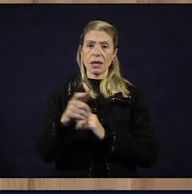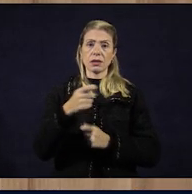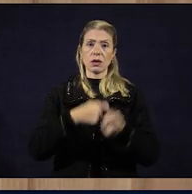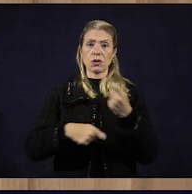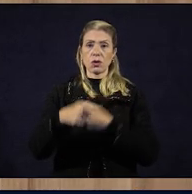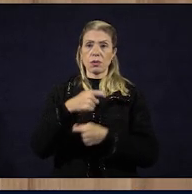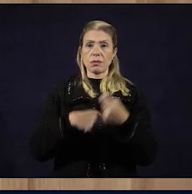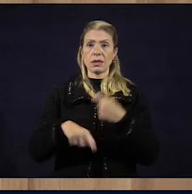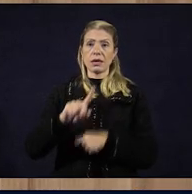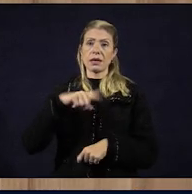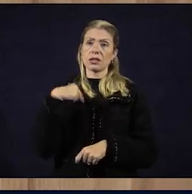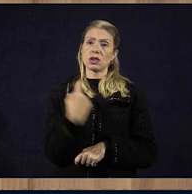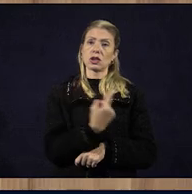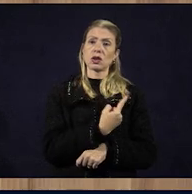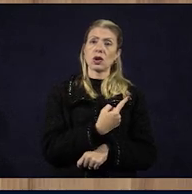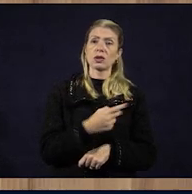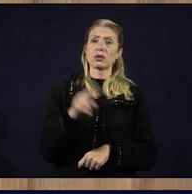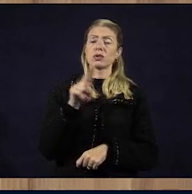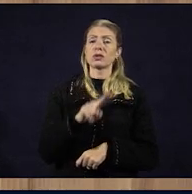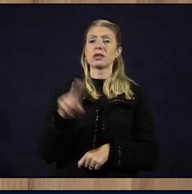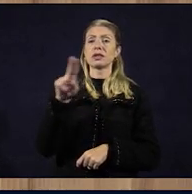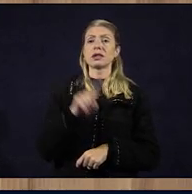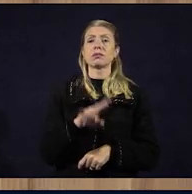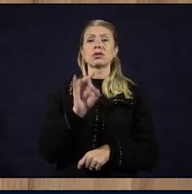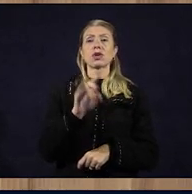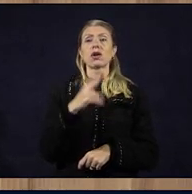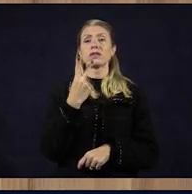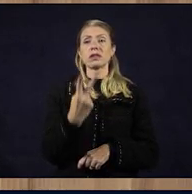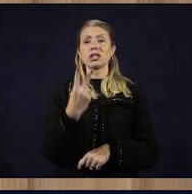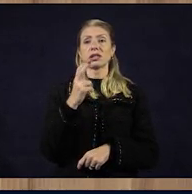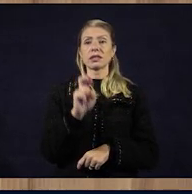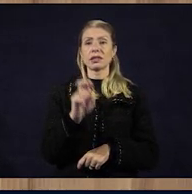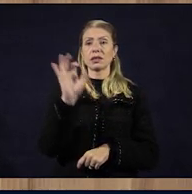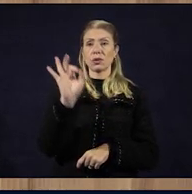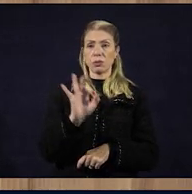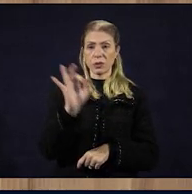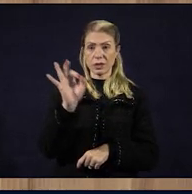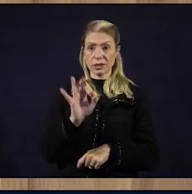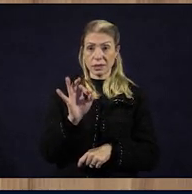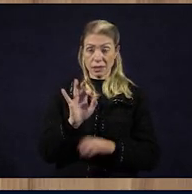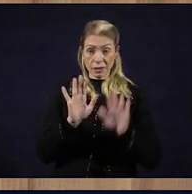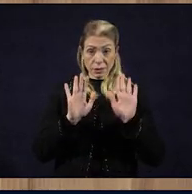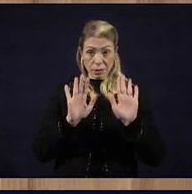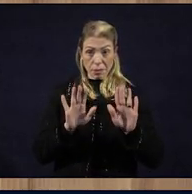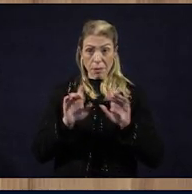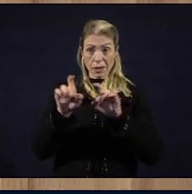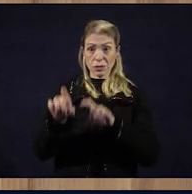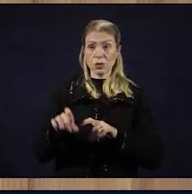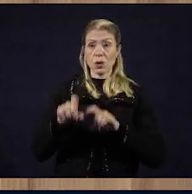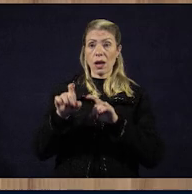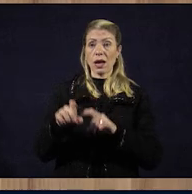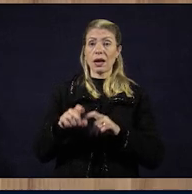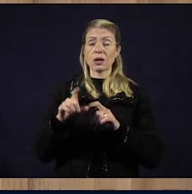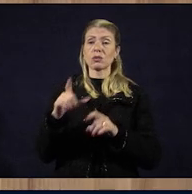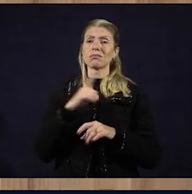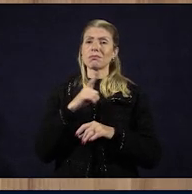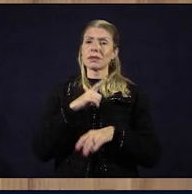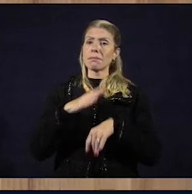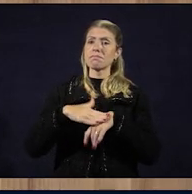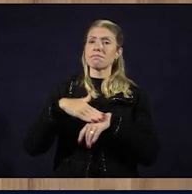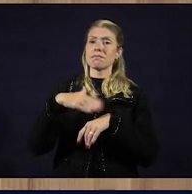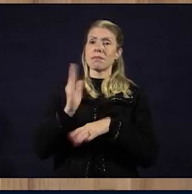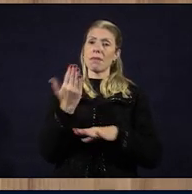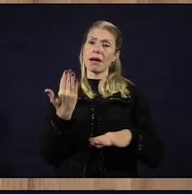nós só temos uma cobertura de 25%, então o Agro será o mais contemplado com